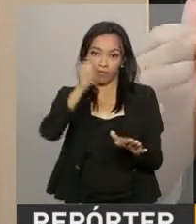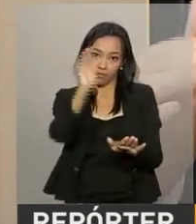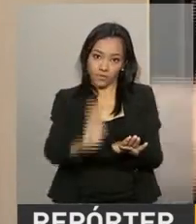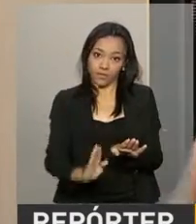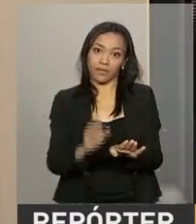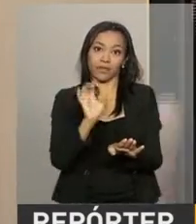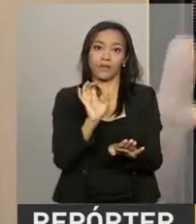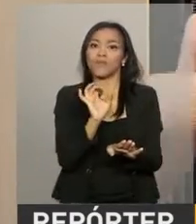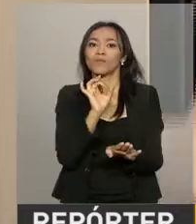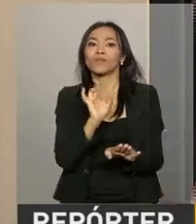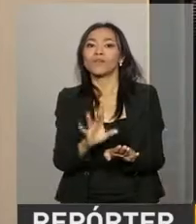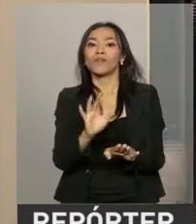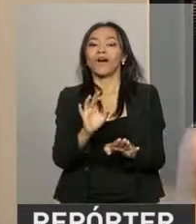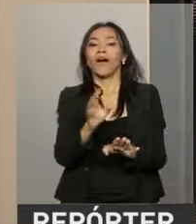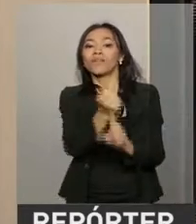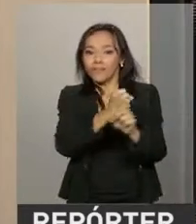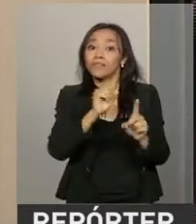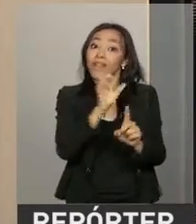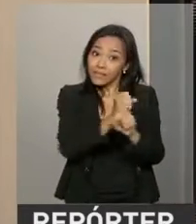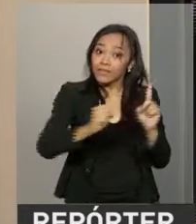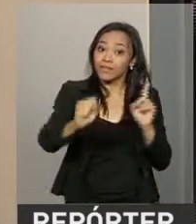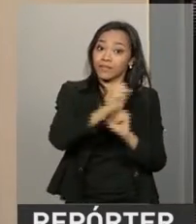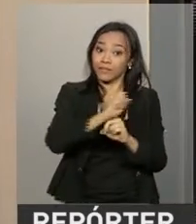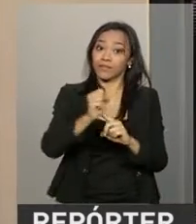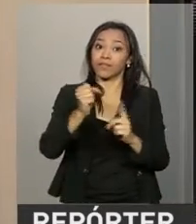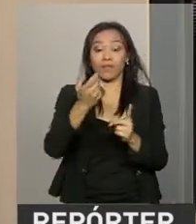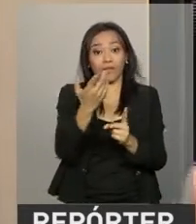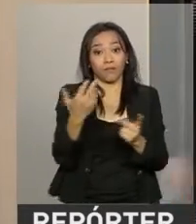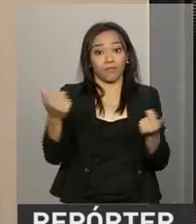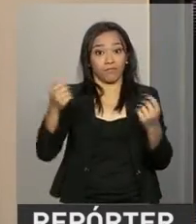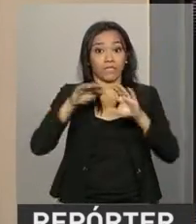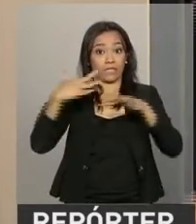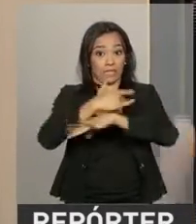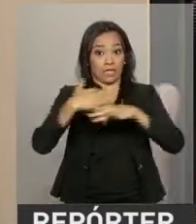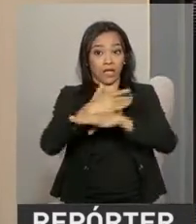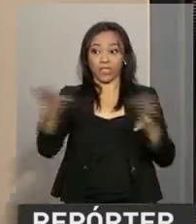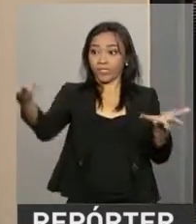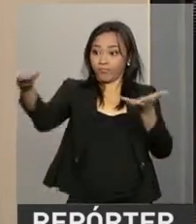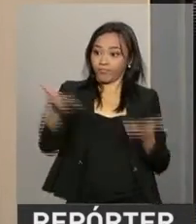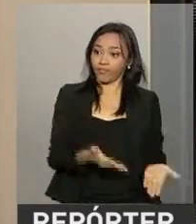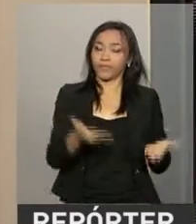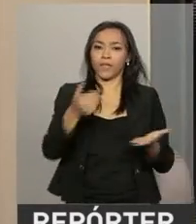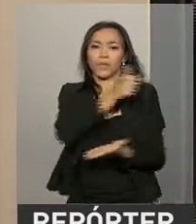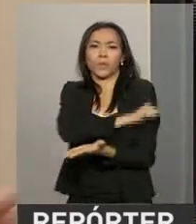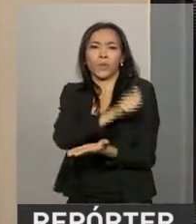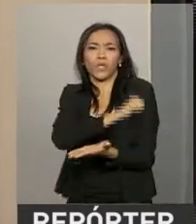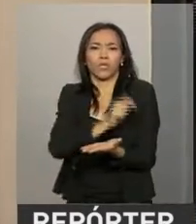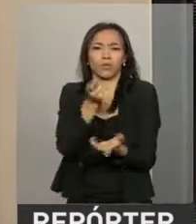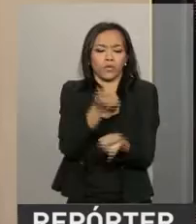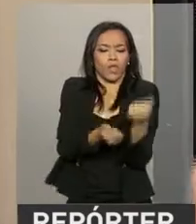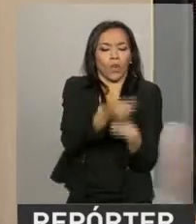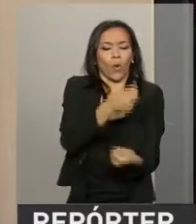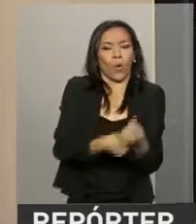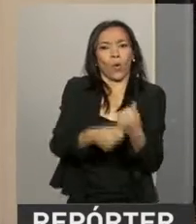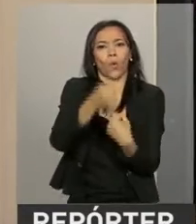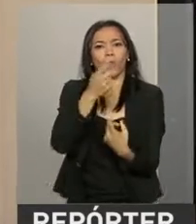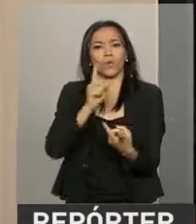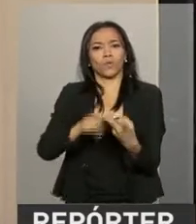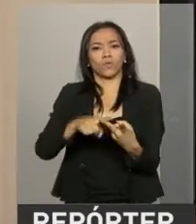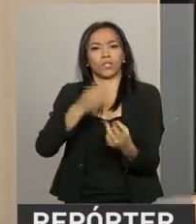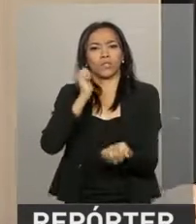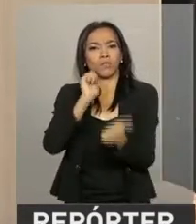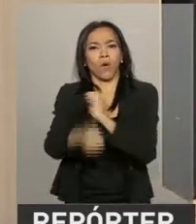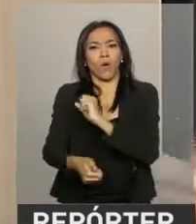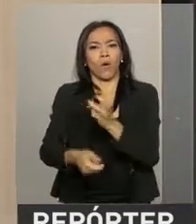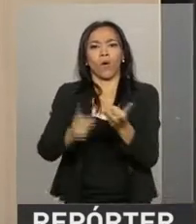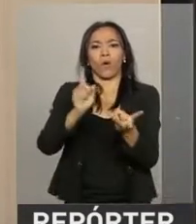o estado, a cidade que recebeu as Olimpíadas, mas que o Rio de negócios, o Rio do esporte, o Rio da gastronomia,